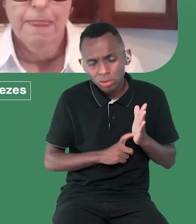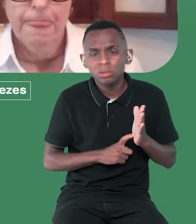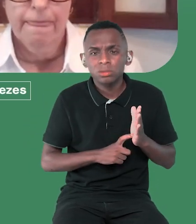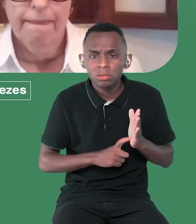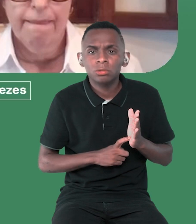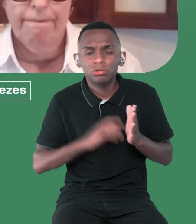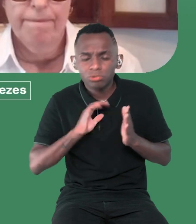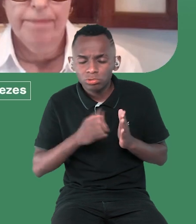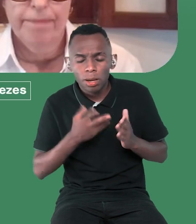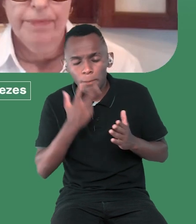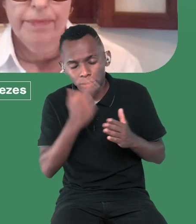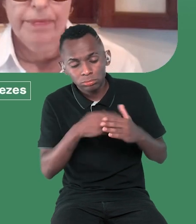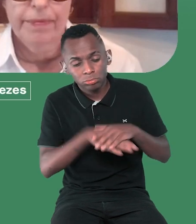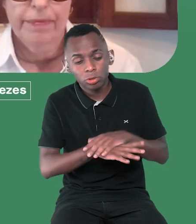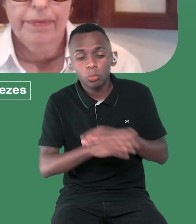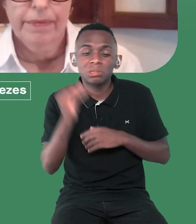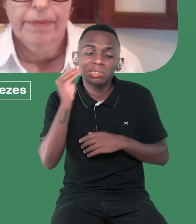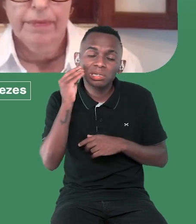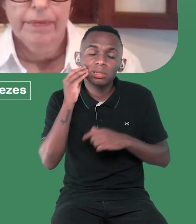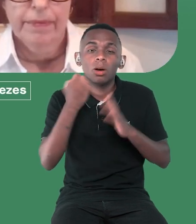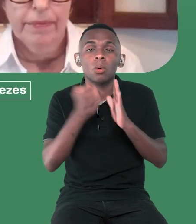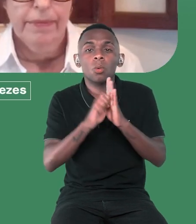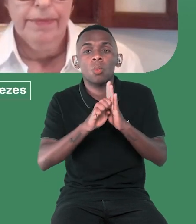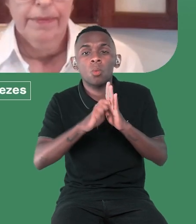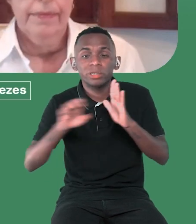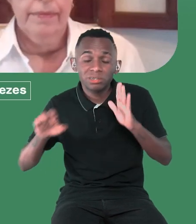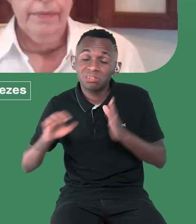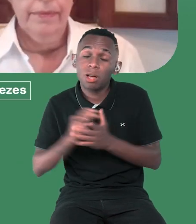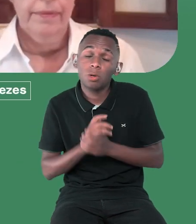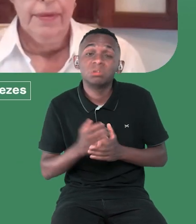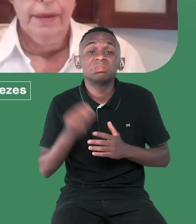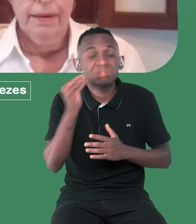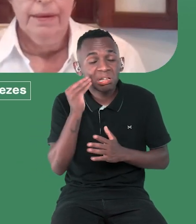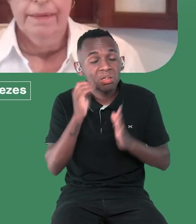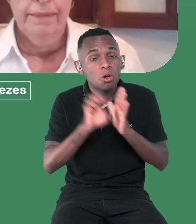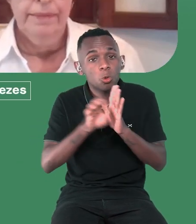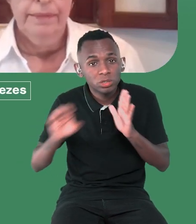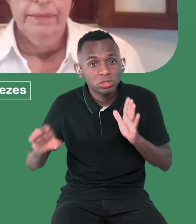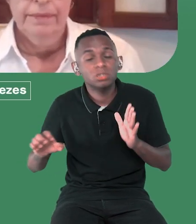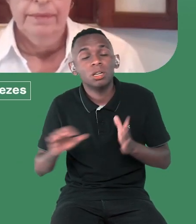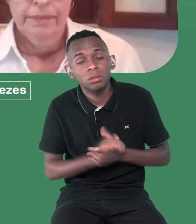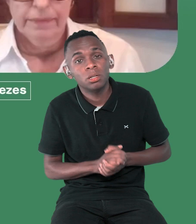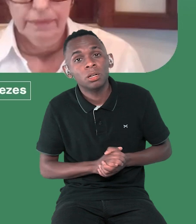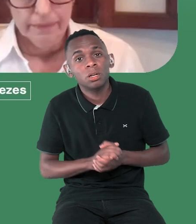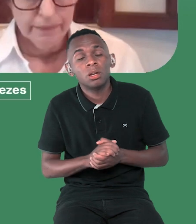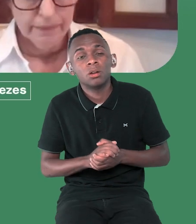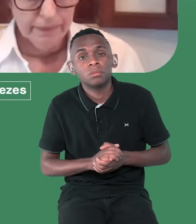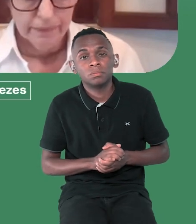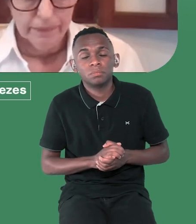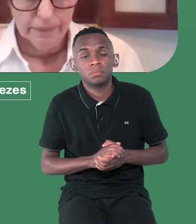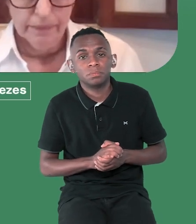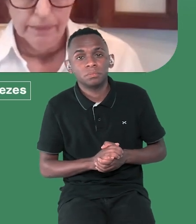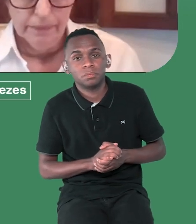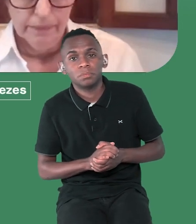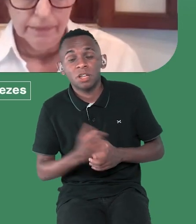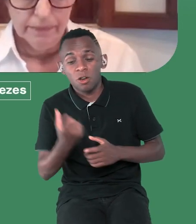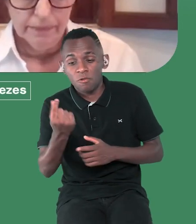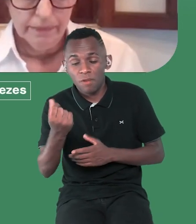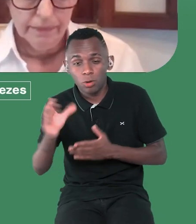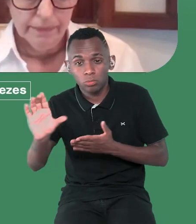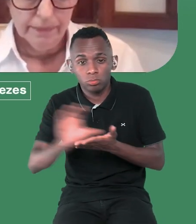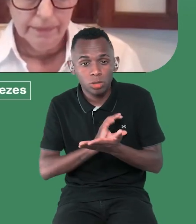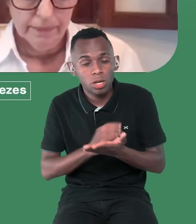foi postergado, vou tentar o edital, e tentei o edital, e o valor que eu recebi do